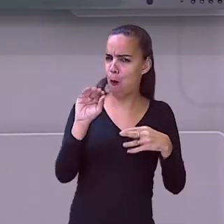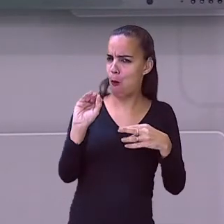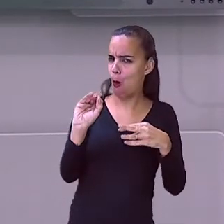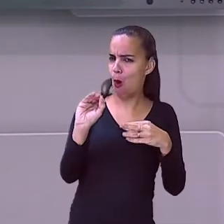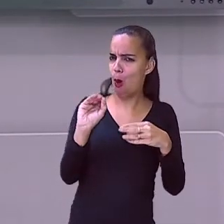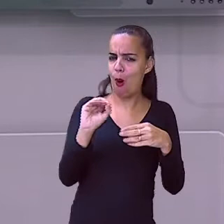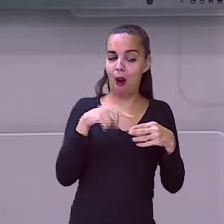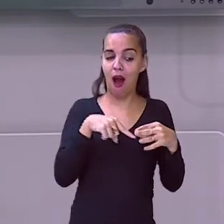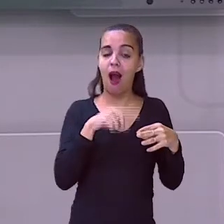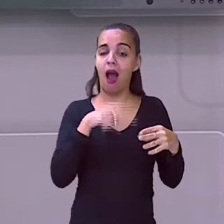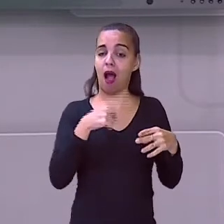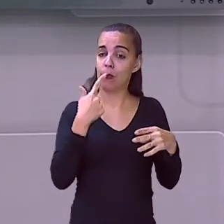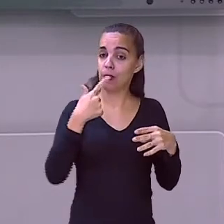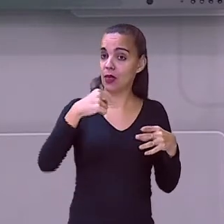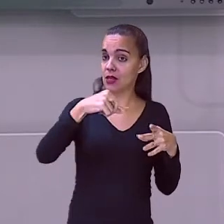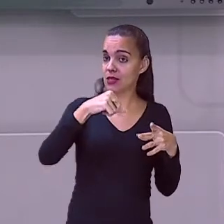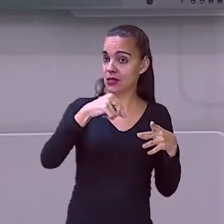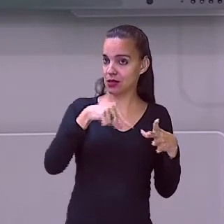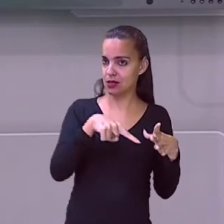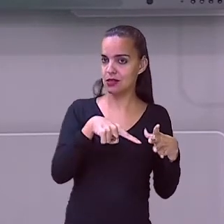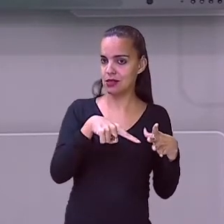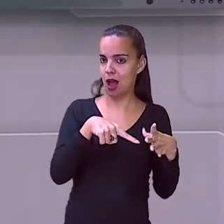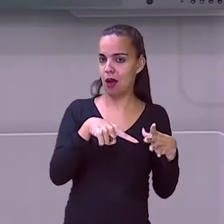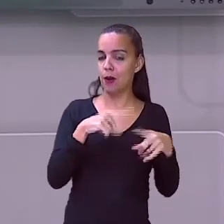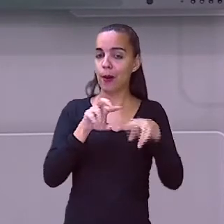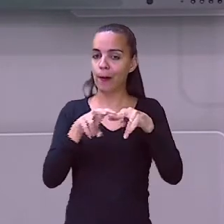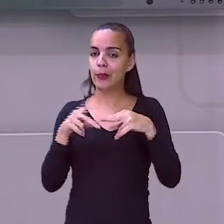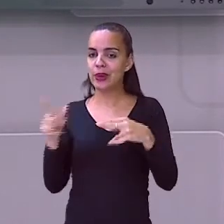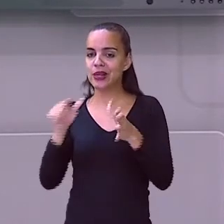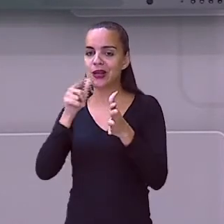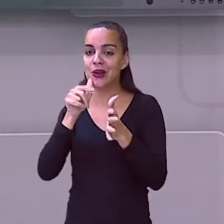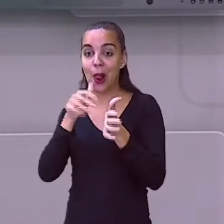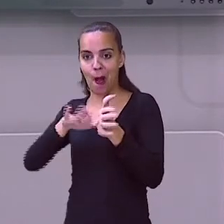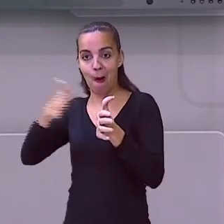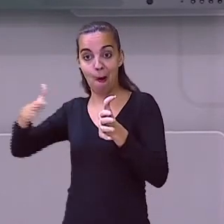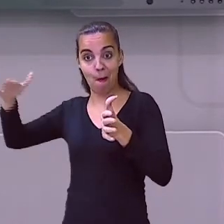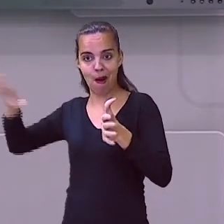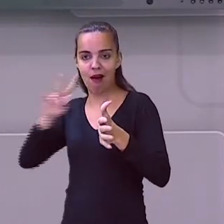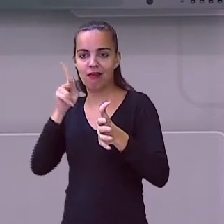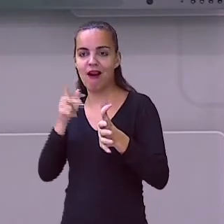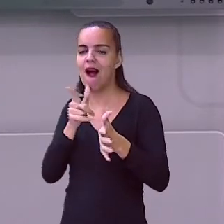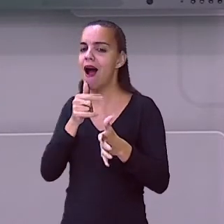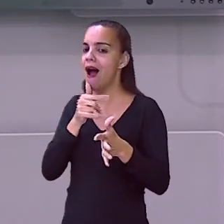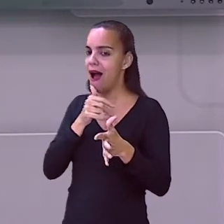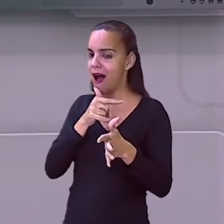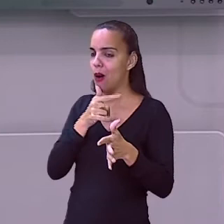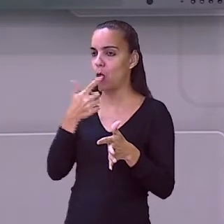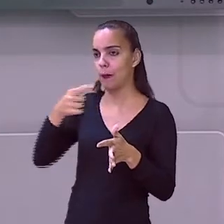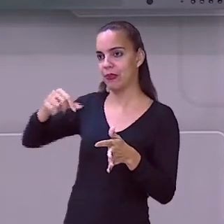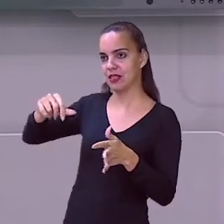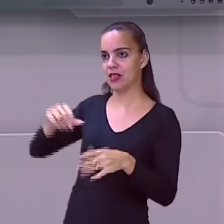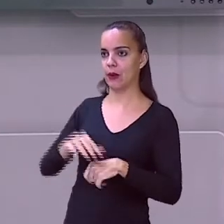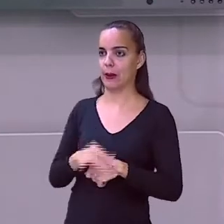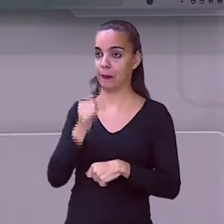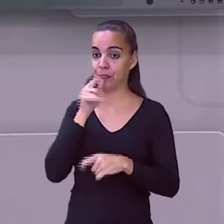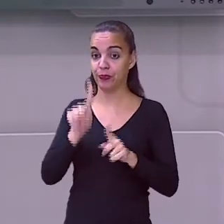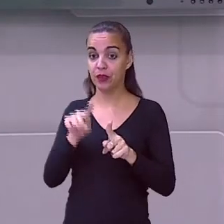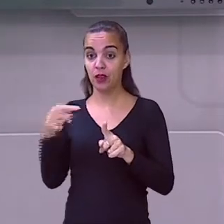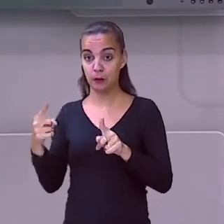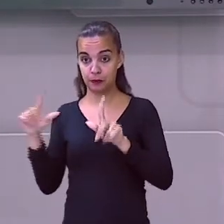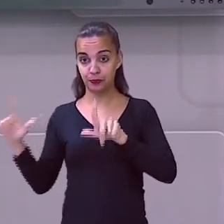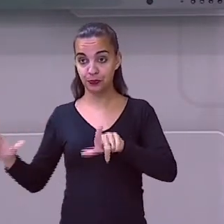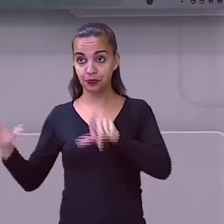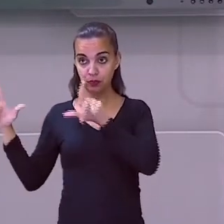nossa casa. Separou. Água salgada, né? Água do sal. Aqui é a